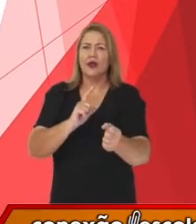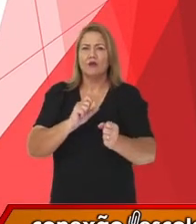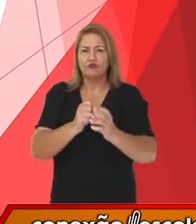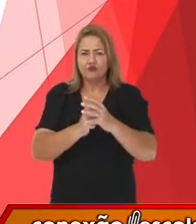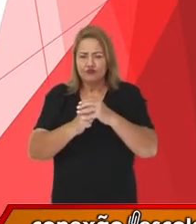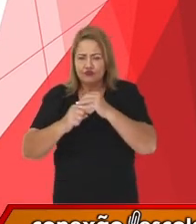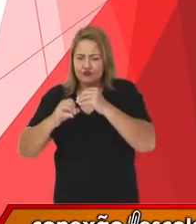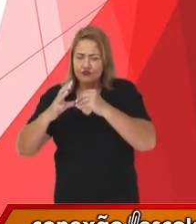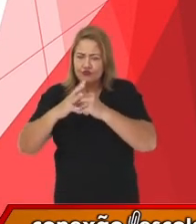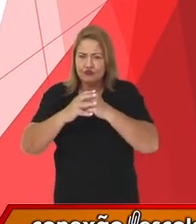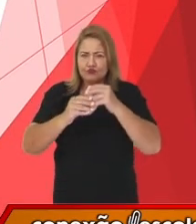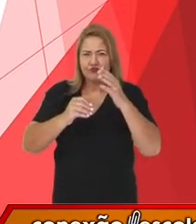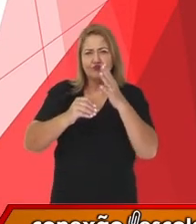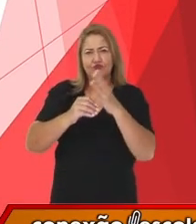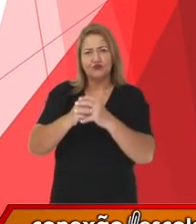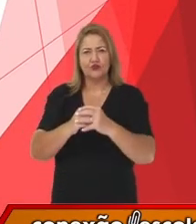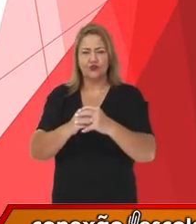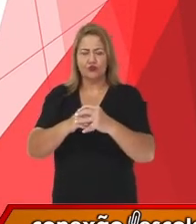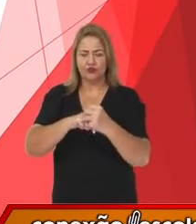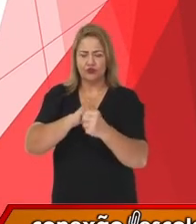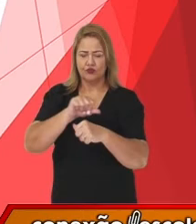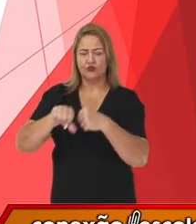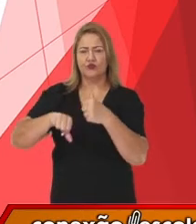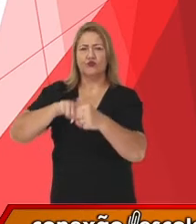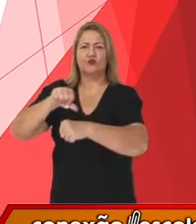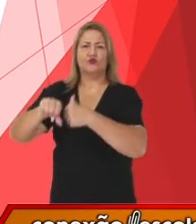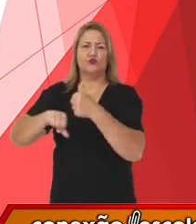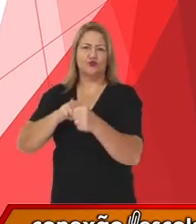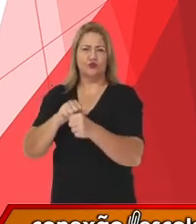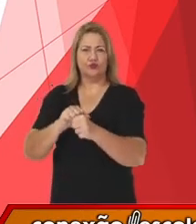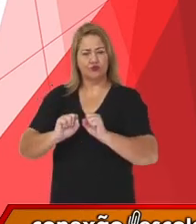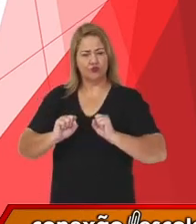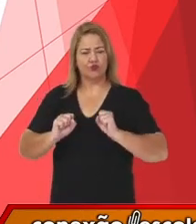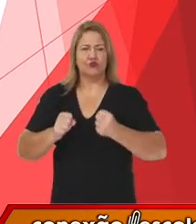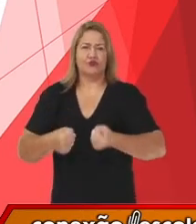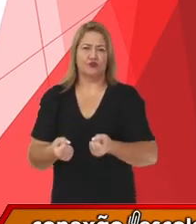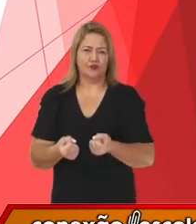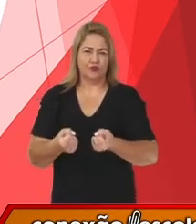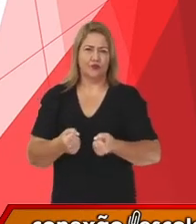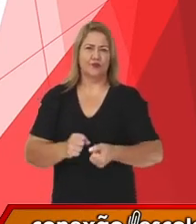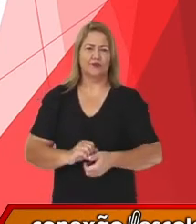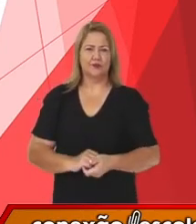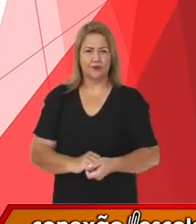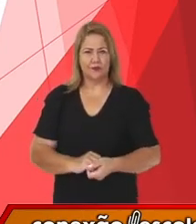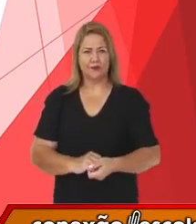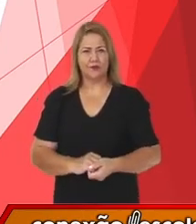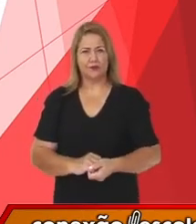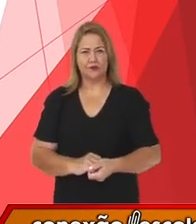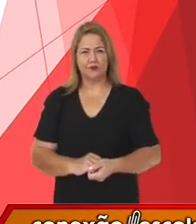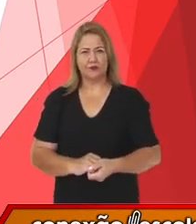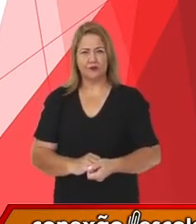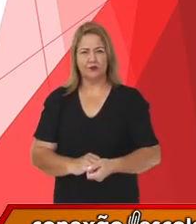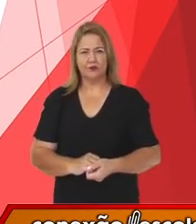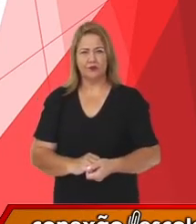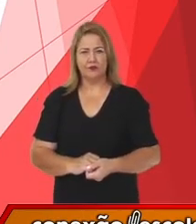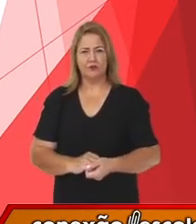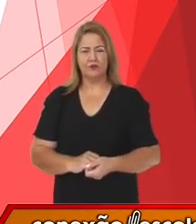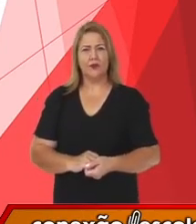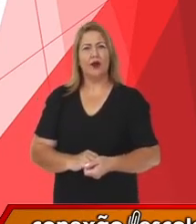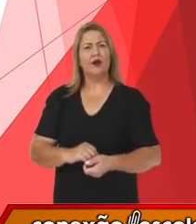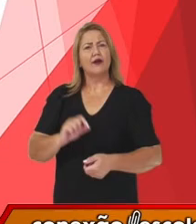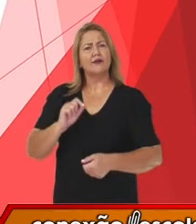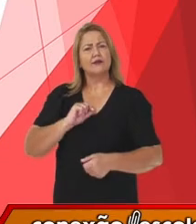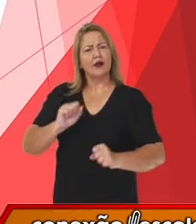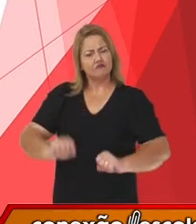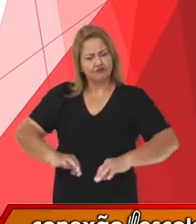micro-organismos que provocam doenças ou podem produzir os anticorpos. Esses anticorpos, eles